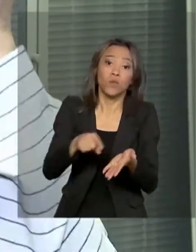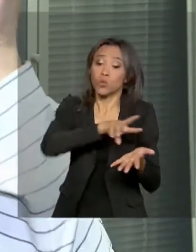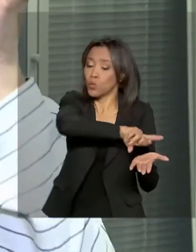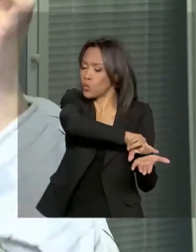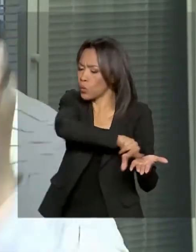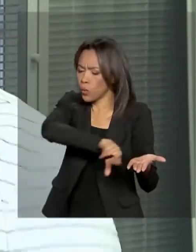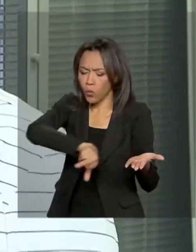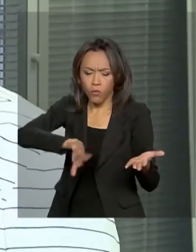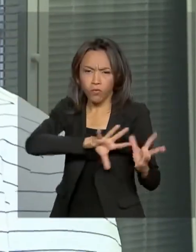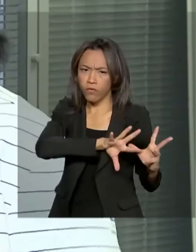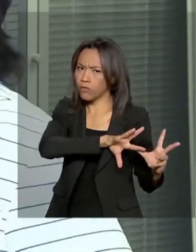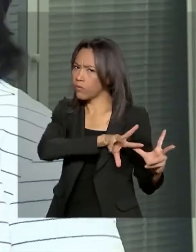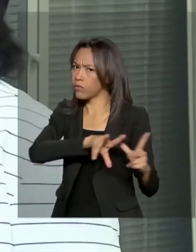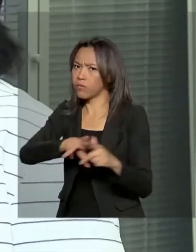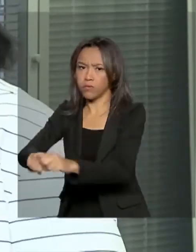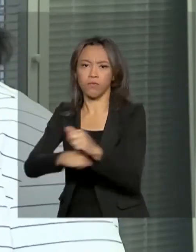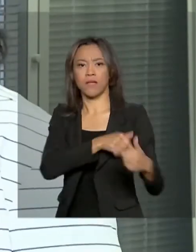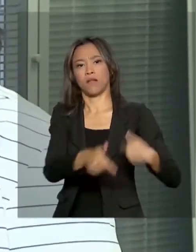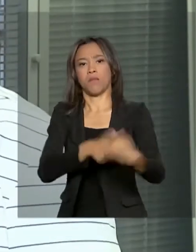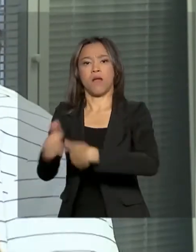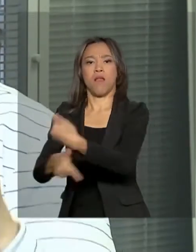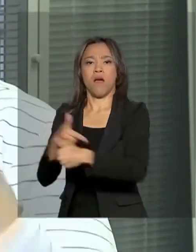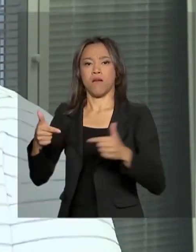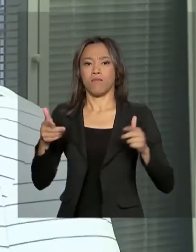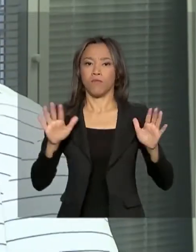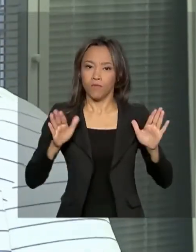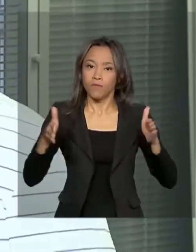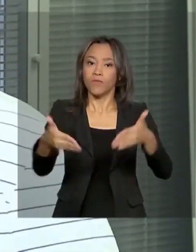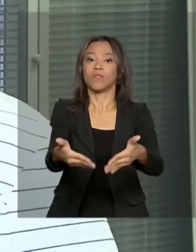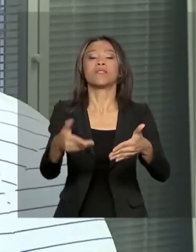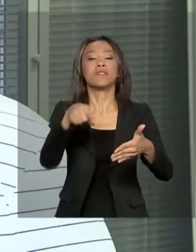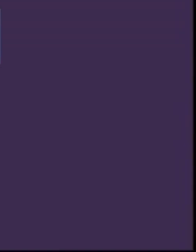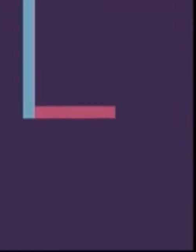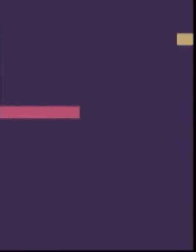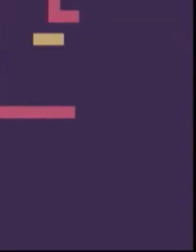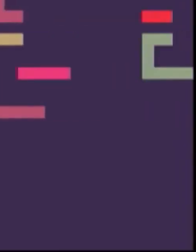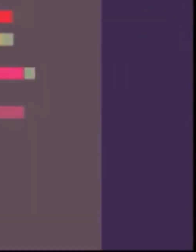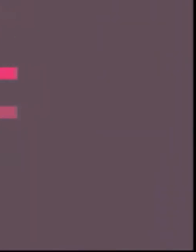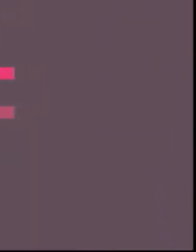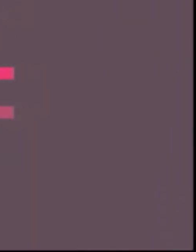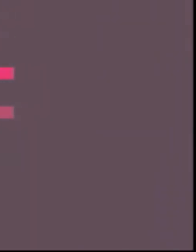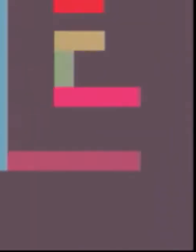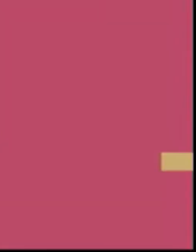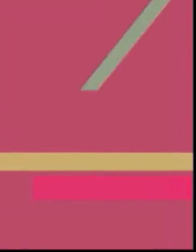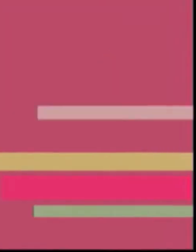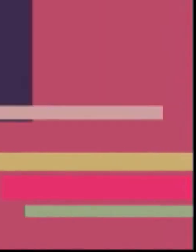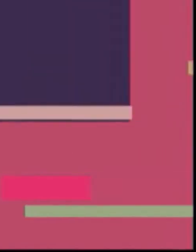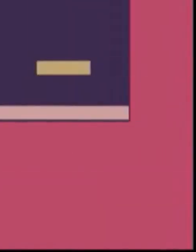inteiro vai trabalhar de forma transversal e prioritário a educação de infância